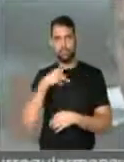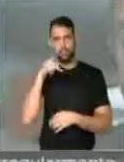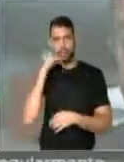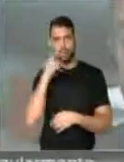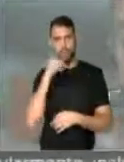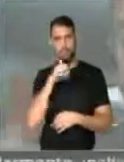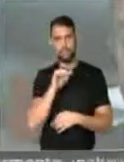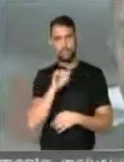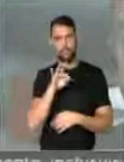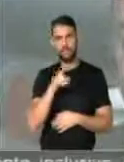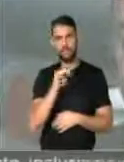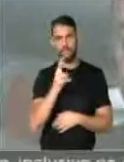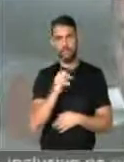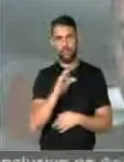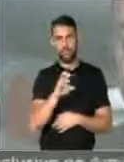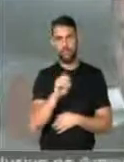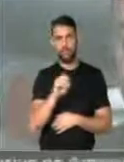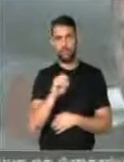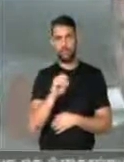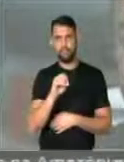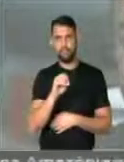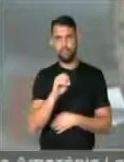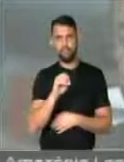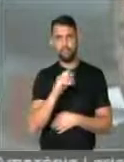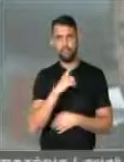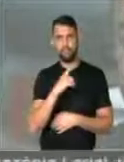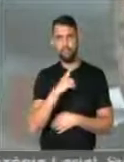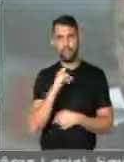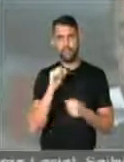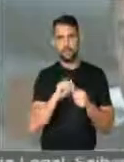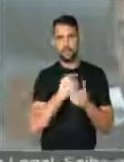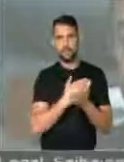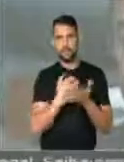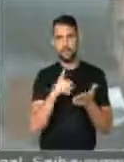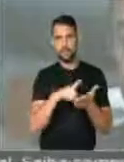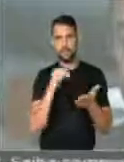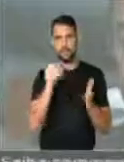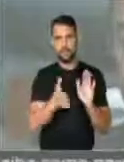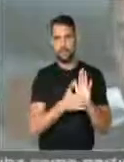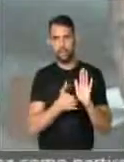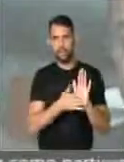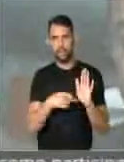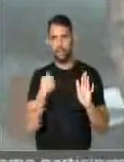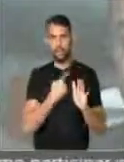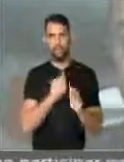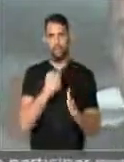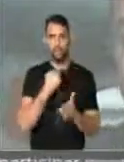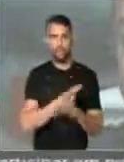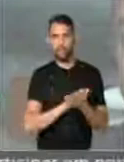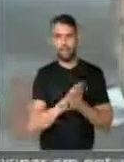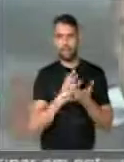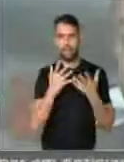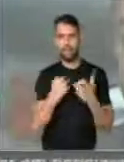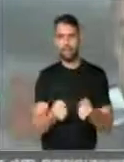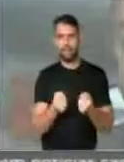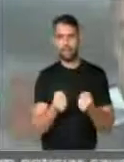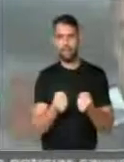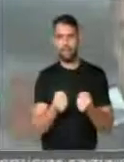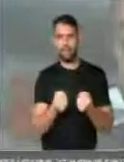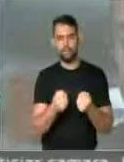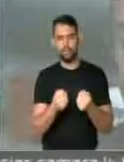meu partido, o deputado Efraim Filho. Nós estamos entrando com um destaque que nós não podemos